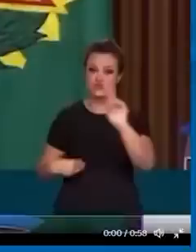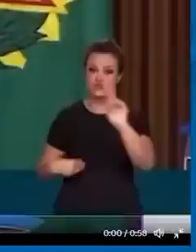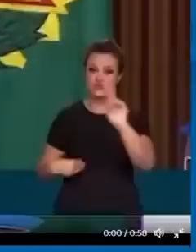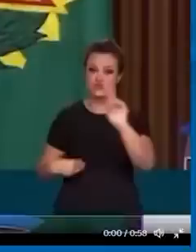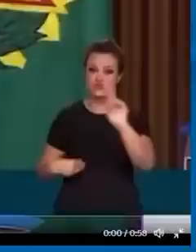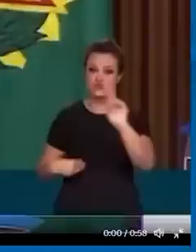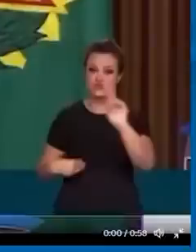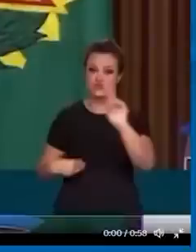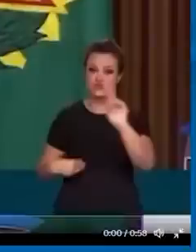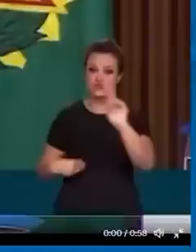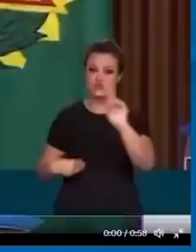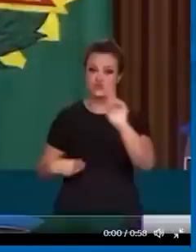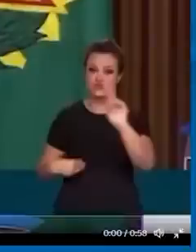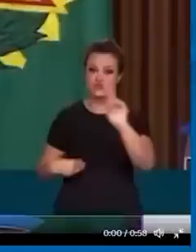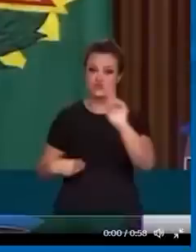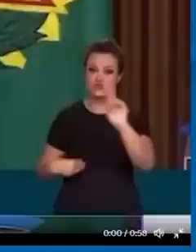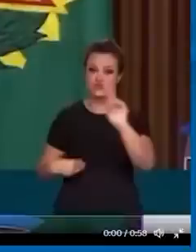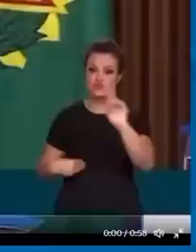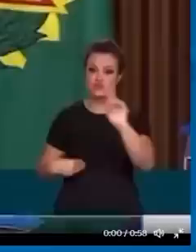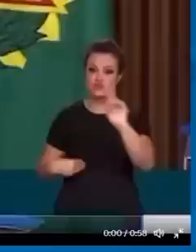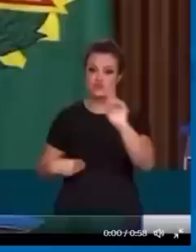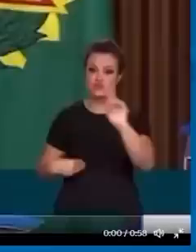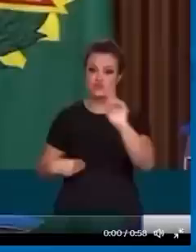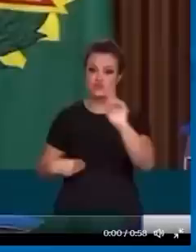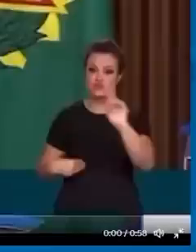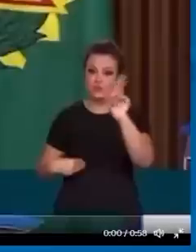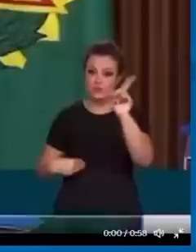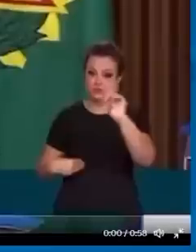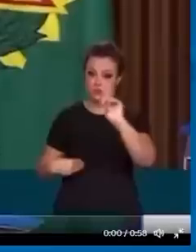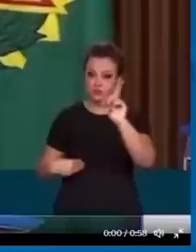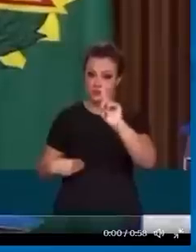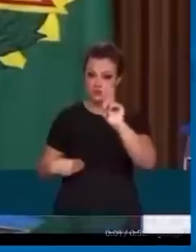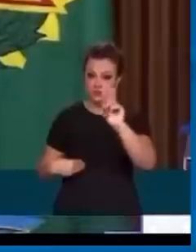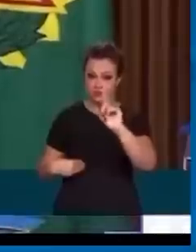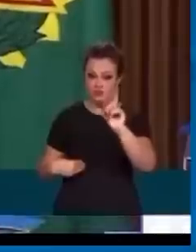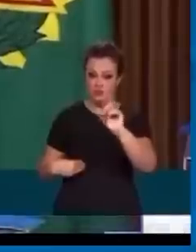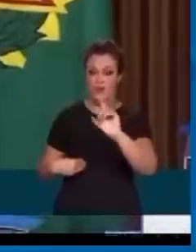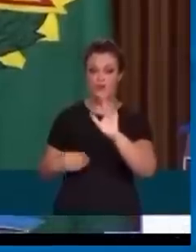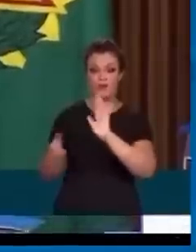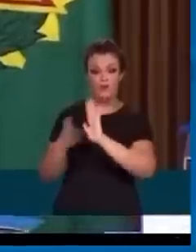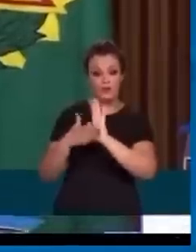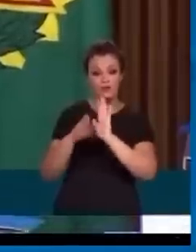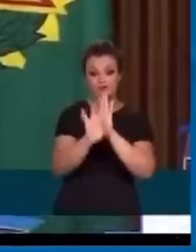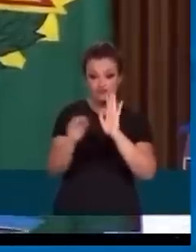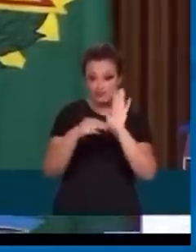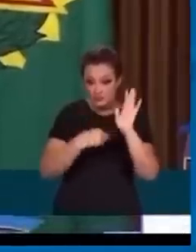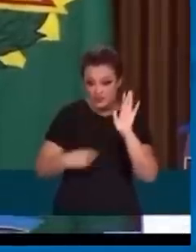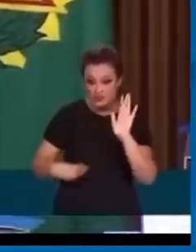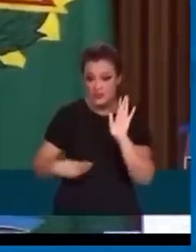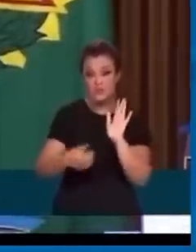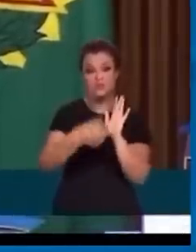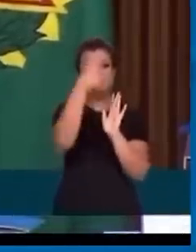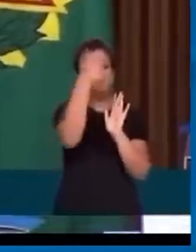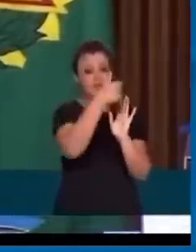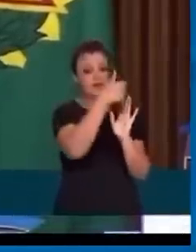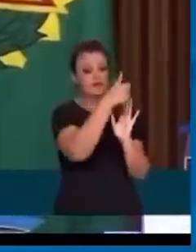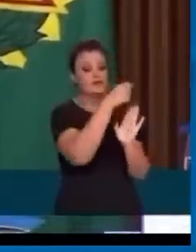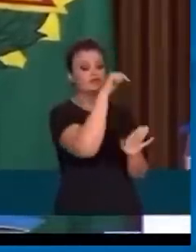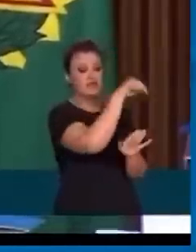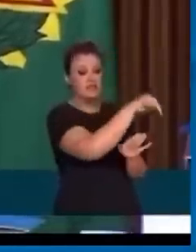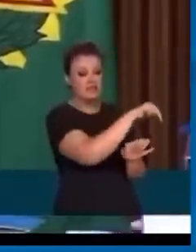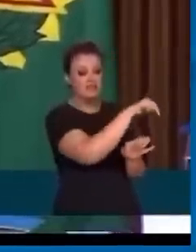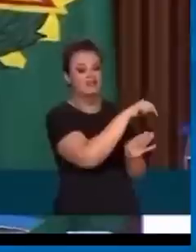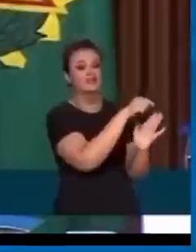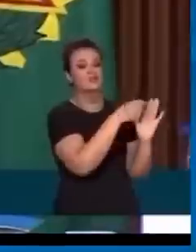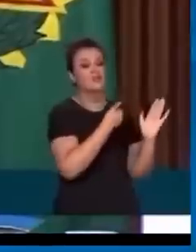uma política de governo como essa. Deixa eu colocar aqui esse trecho. Todas as propostas de ministro deverão ser transformadas em proposta